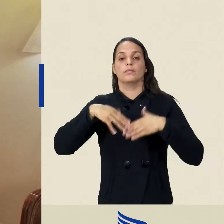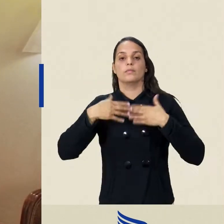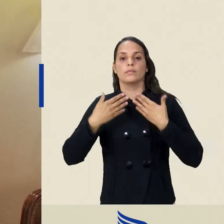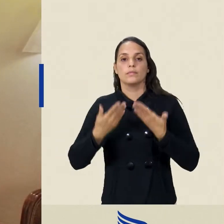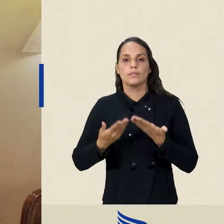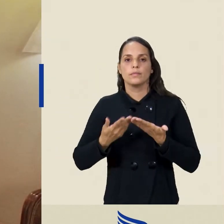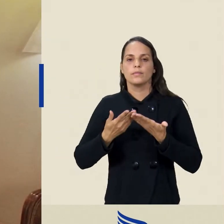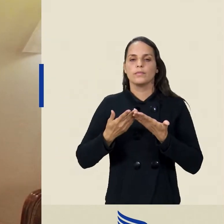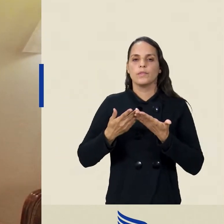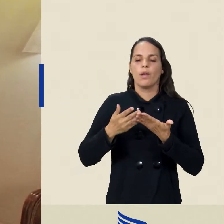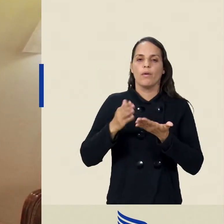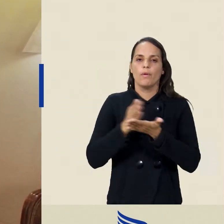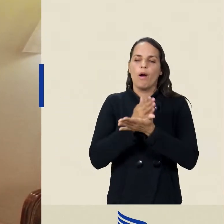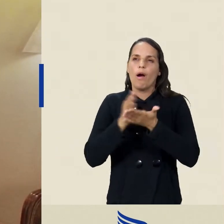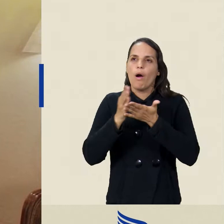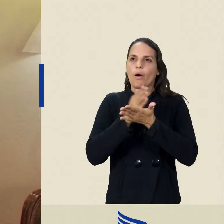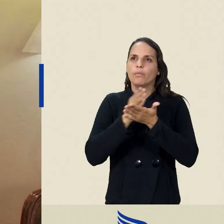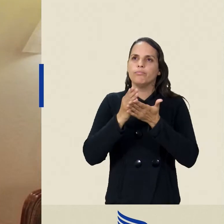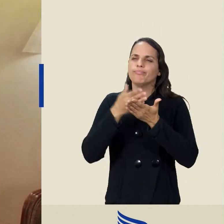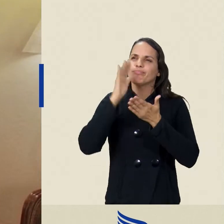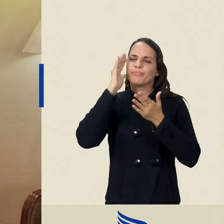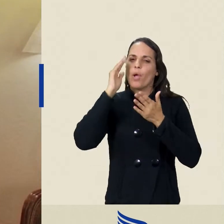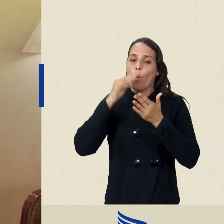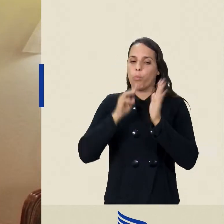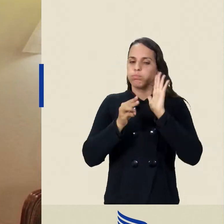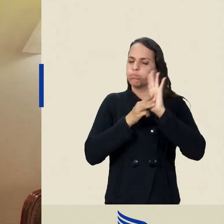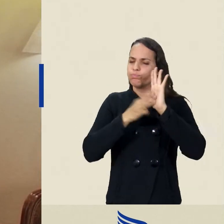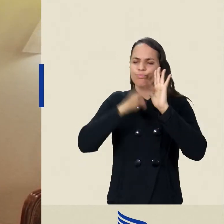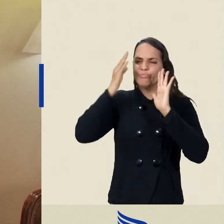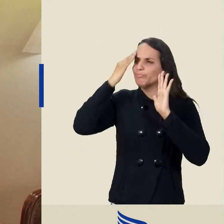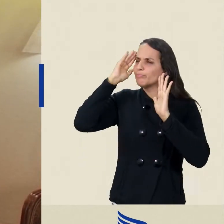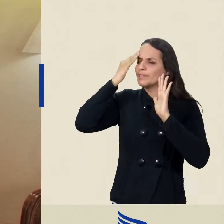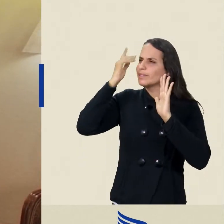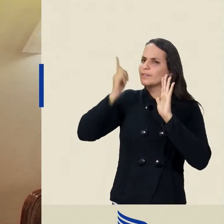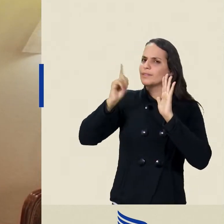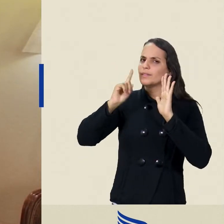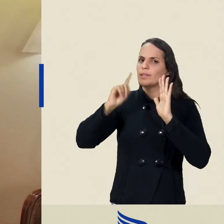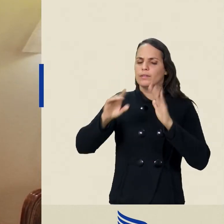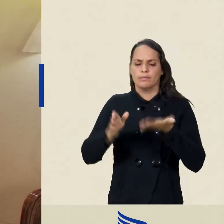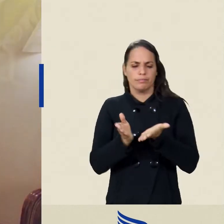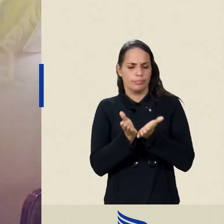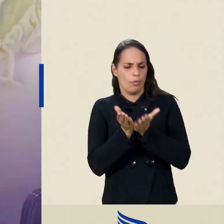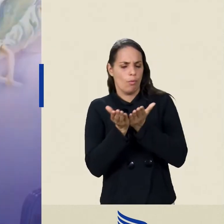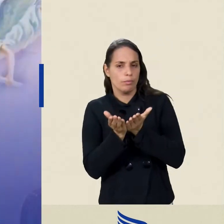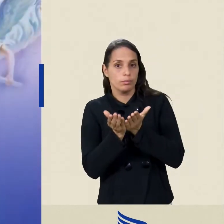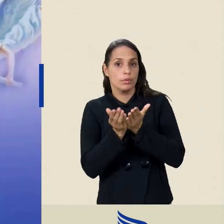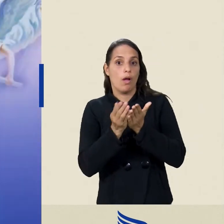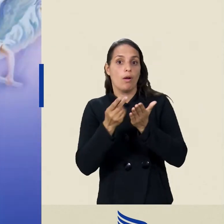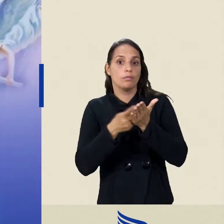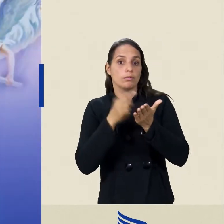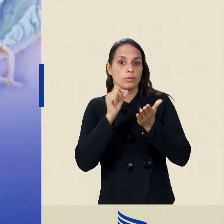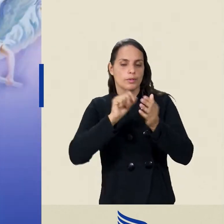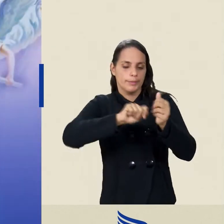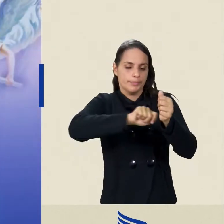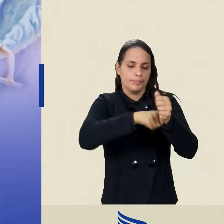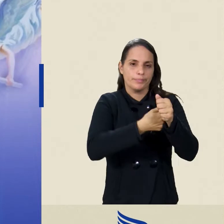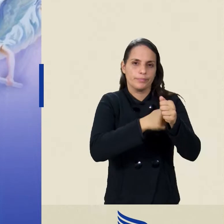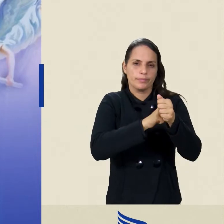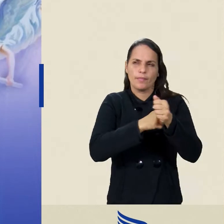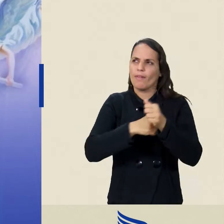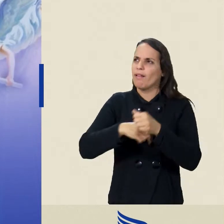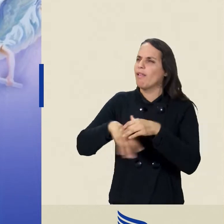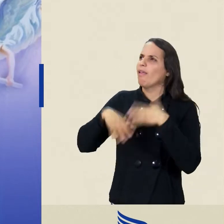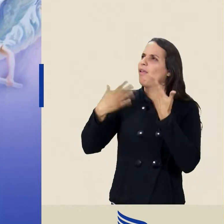foram totalmente compreendidas pelo profeta Daniel. Parte de seu livro havia sido selada. Eu ouvi, porém